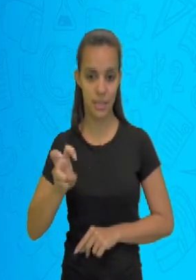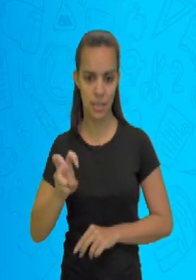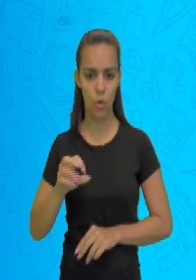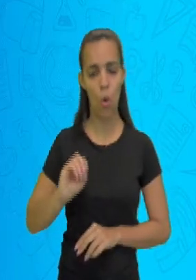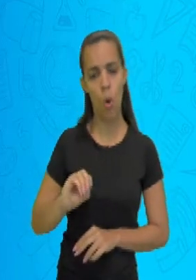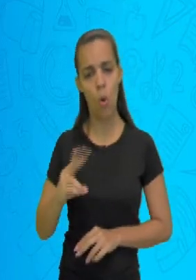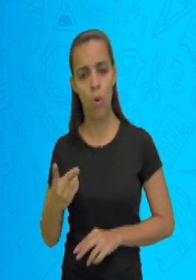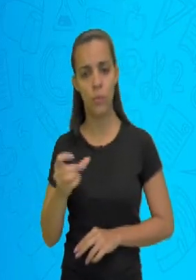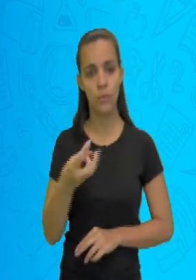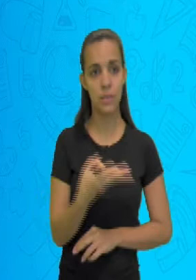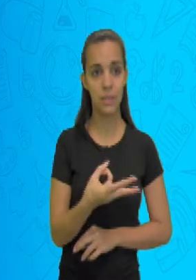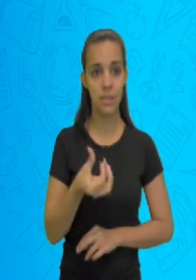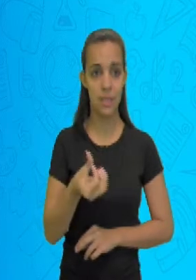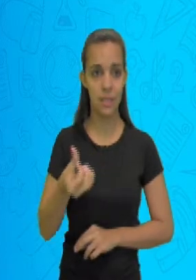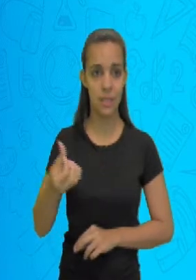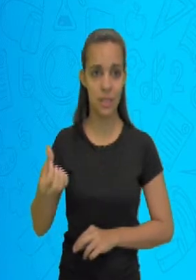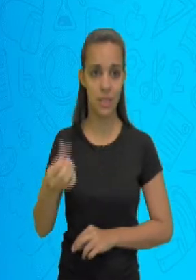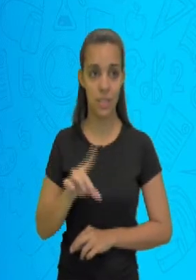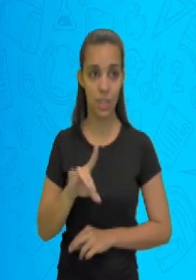é o normal, a